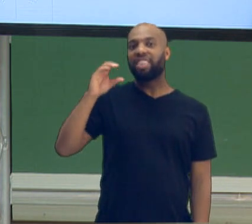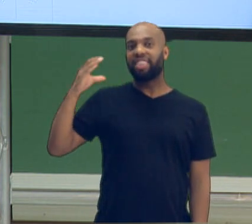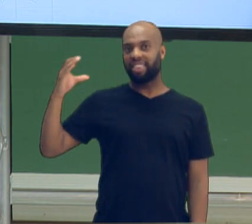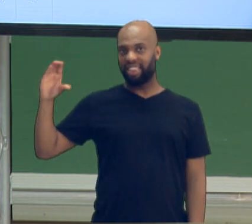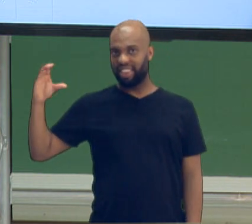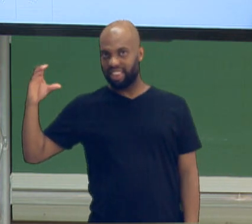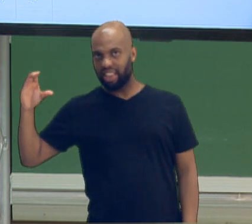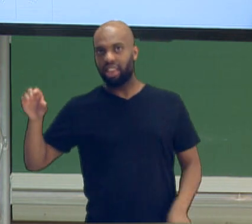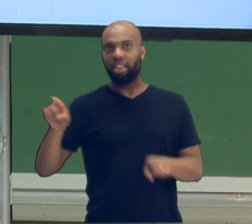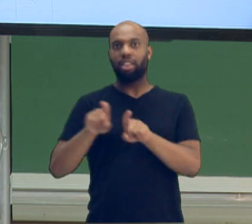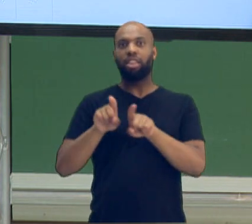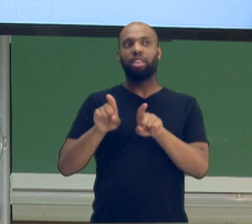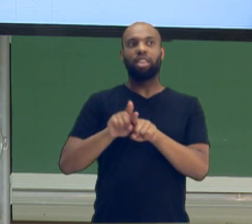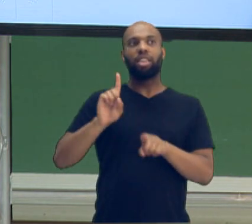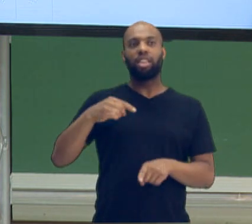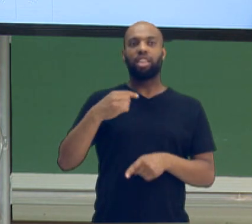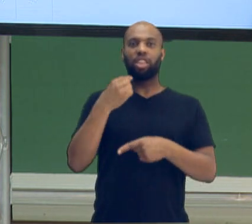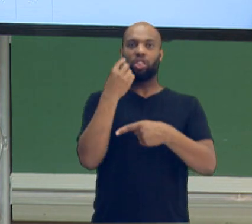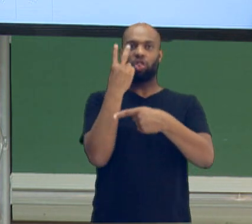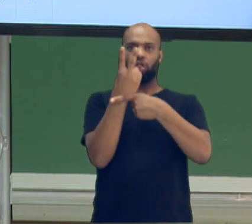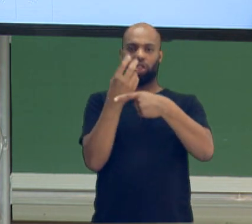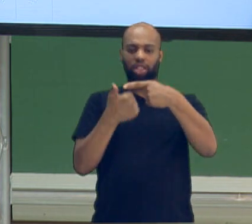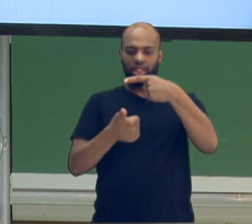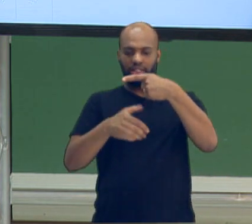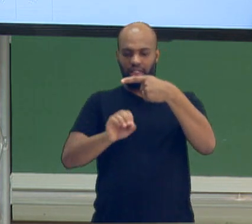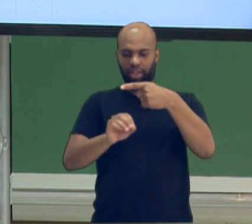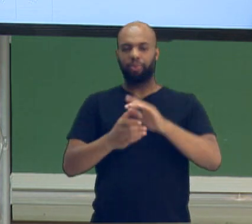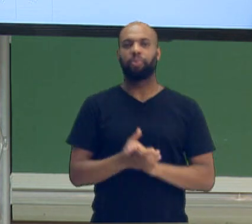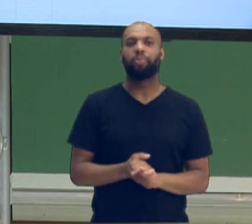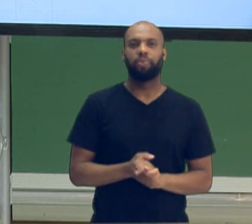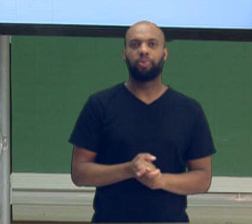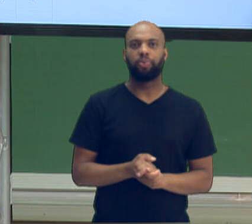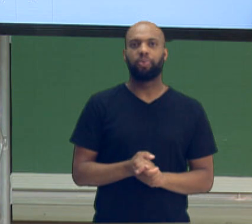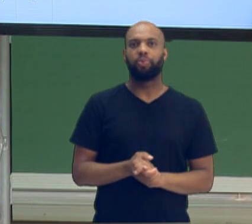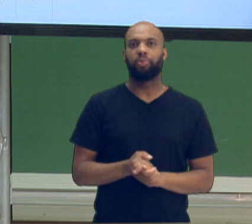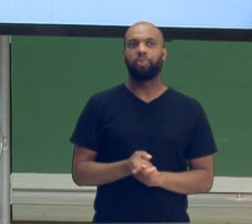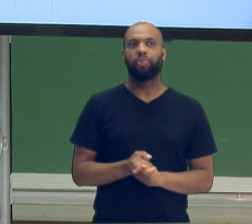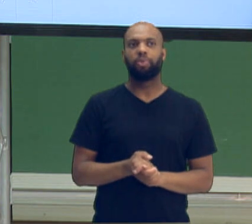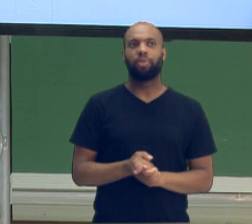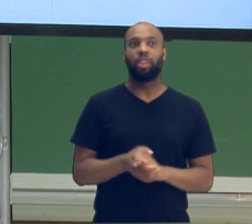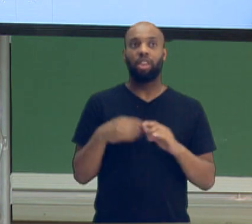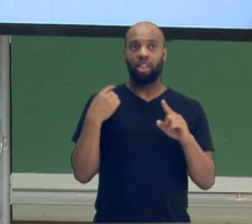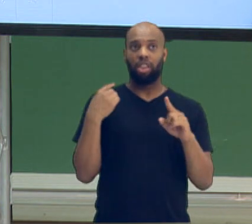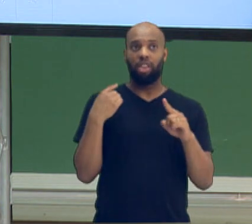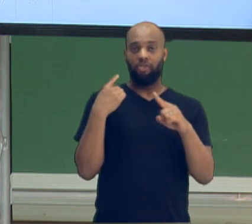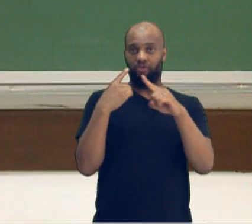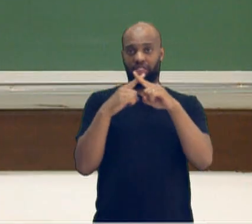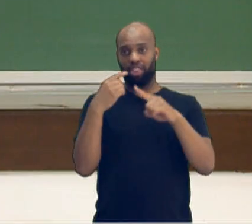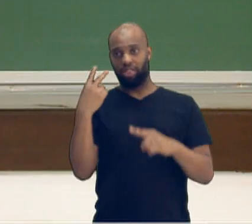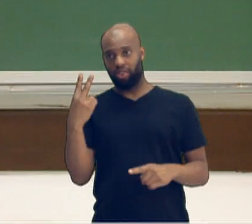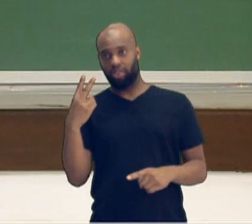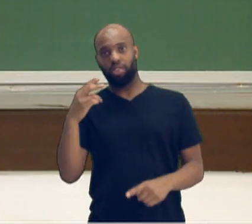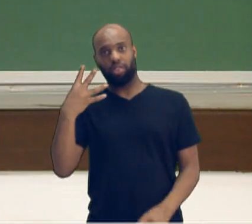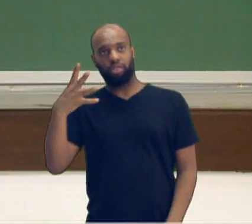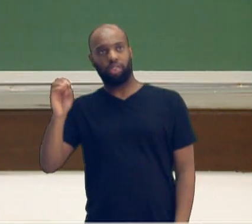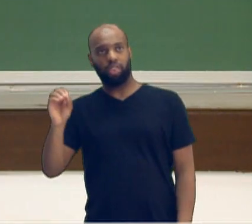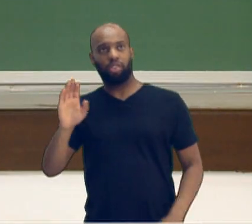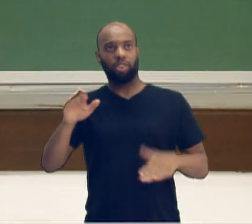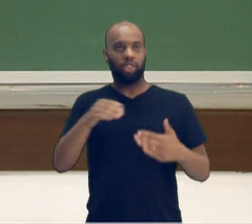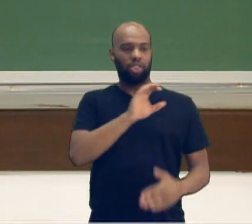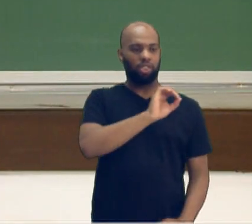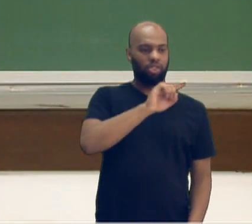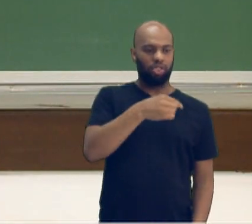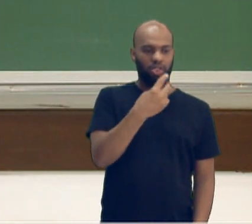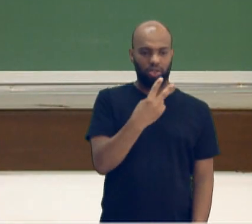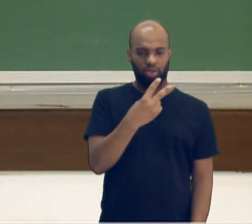que é a mesma coisa que 2 décimos. Vezes 2, 40. 0,2 com